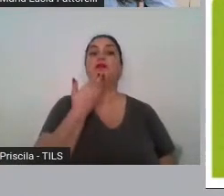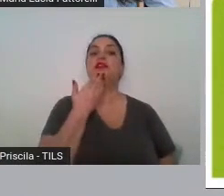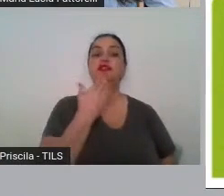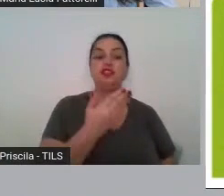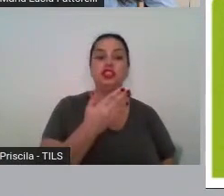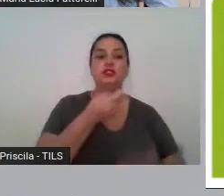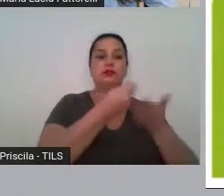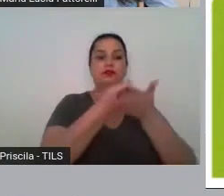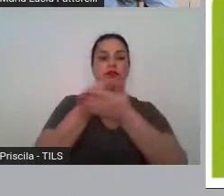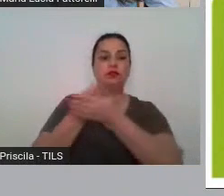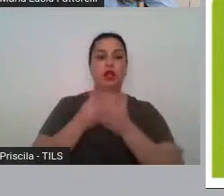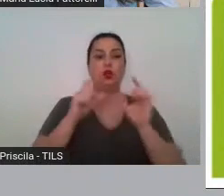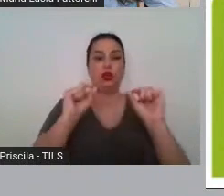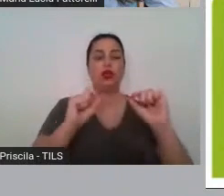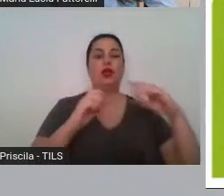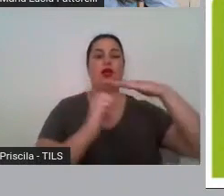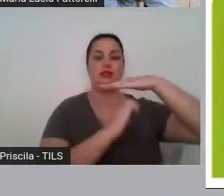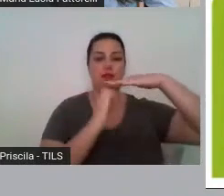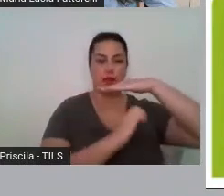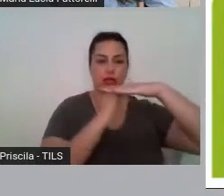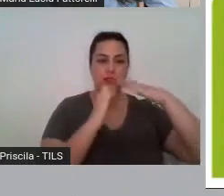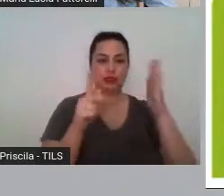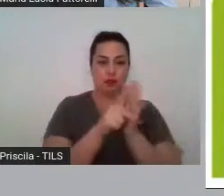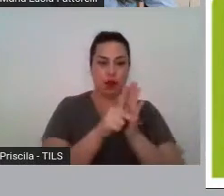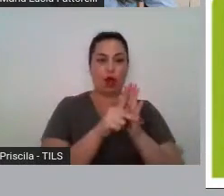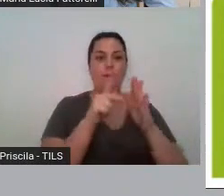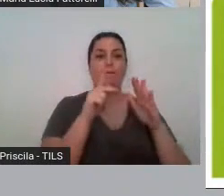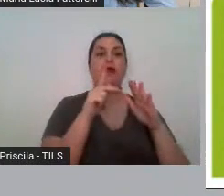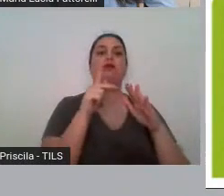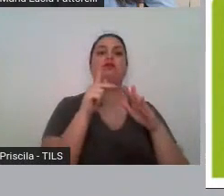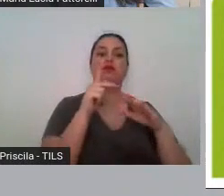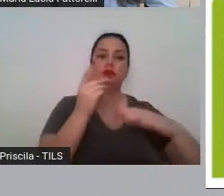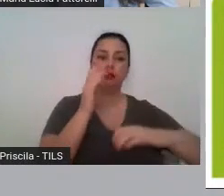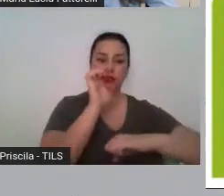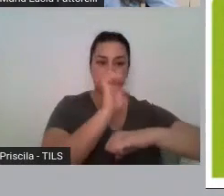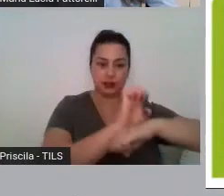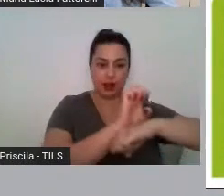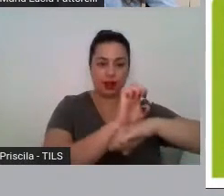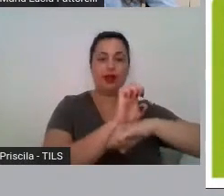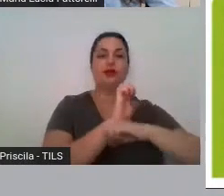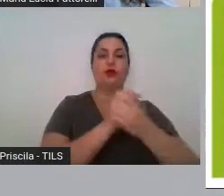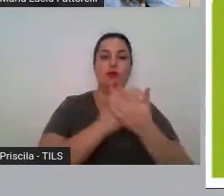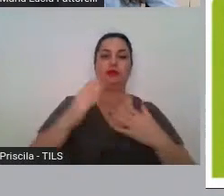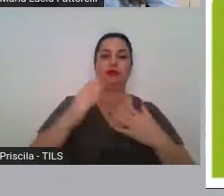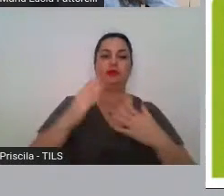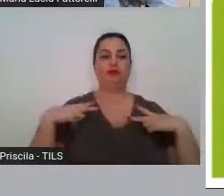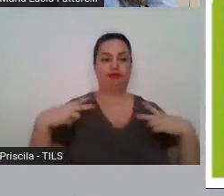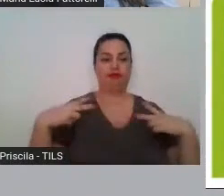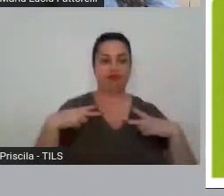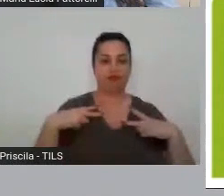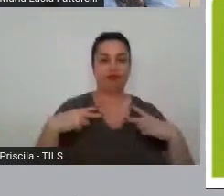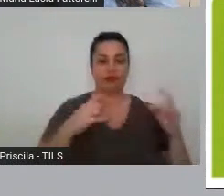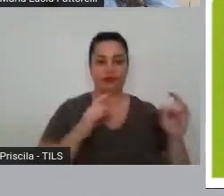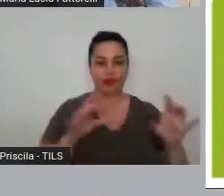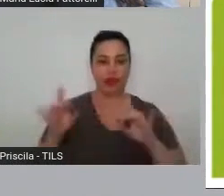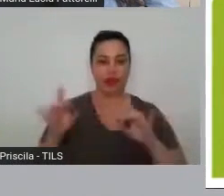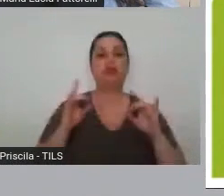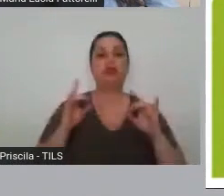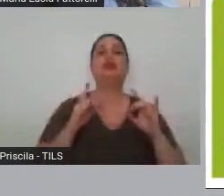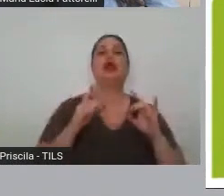e o principal, vai abrir caminho para um novo ciclo de endividamento. Então,